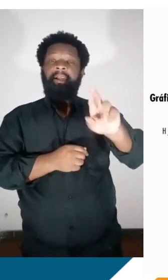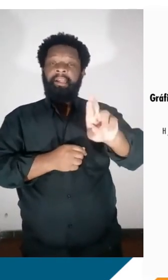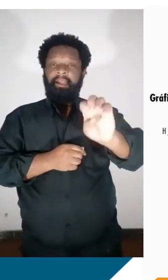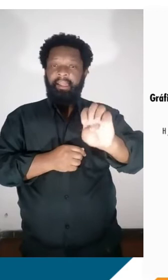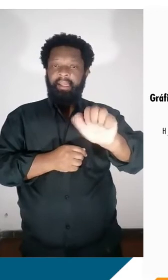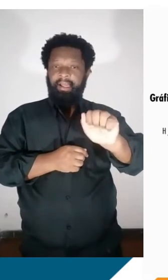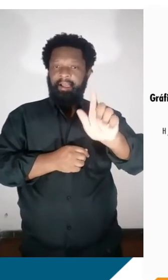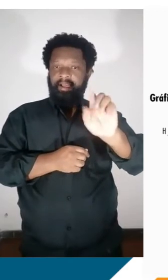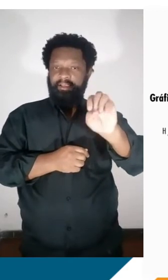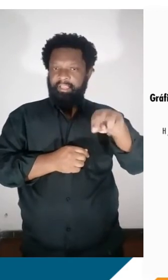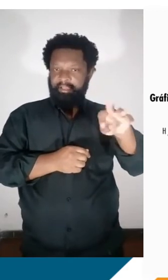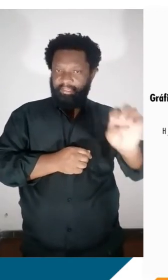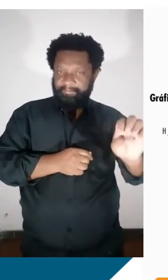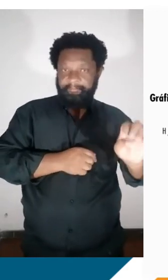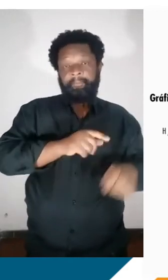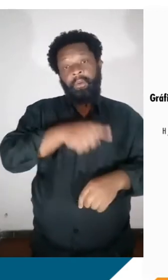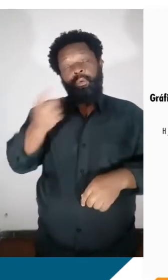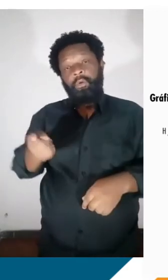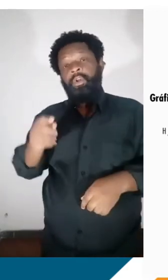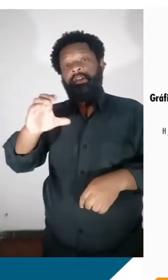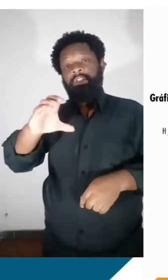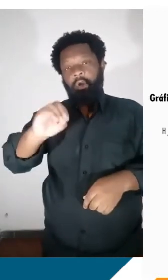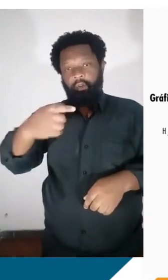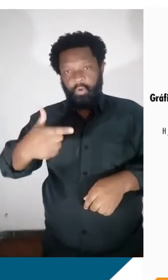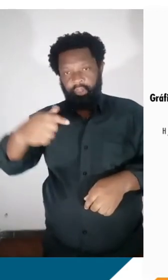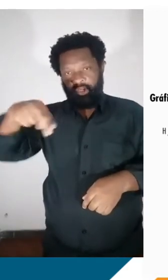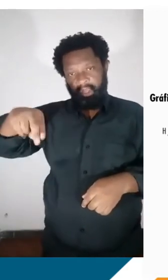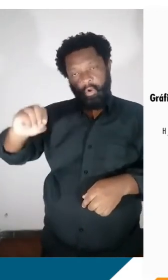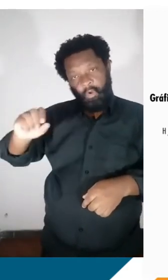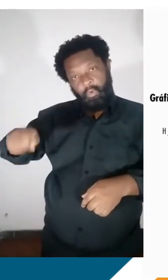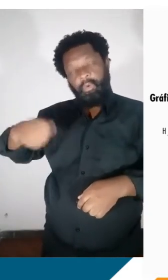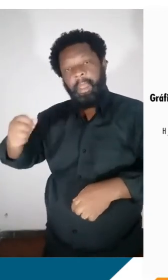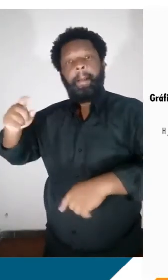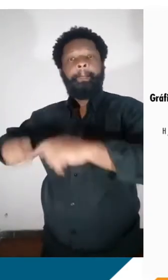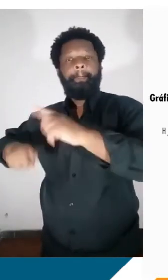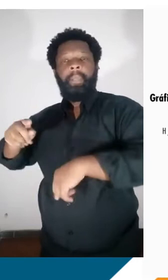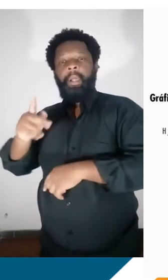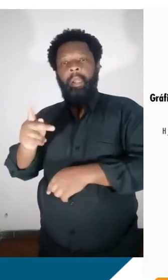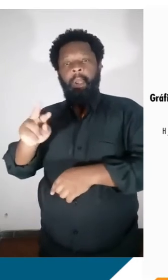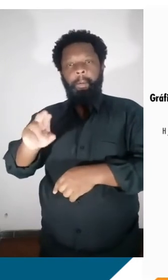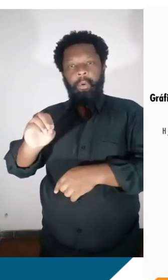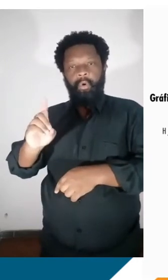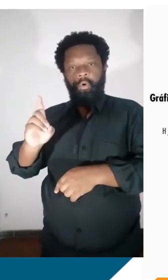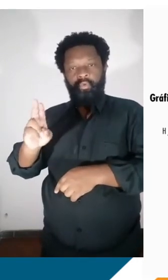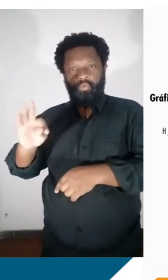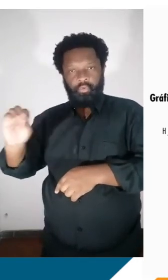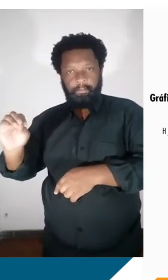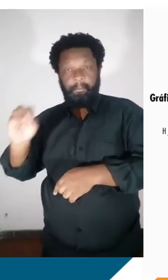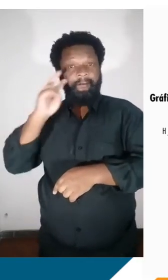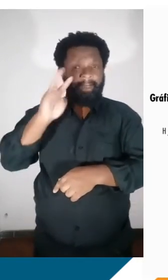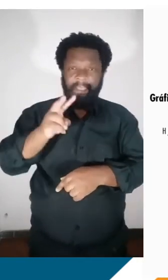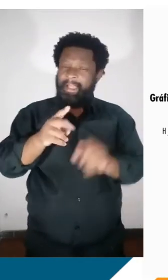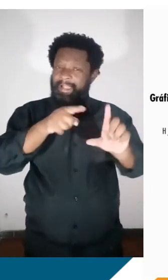reagentes. E o CO2 e o NO serão os meus produtos, tá? Vocês vão observar que nesse gráfico